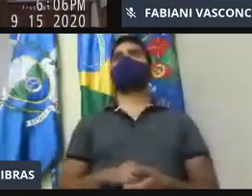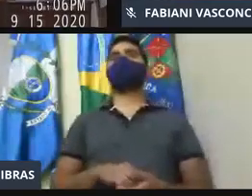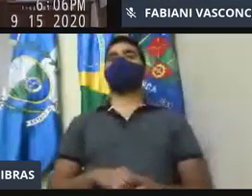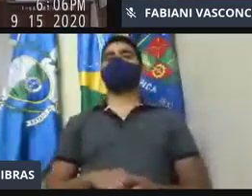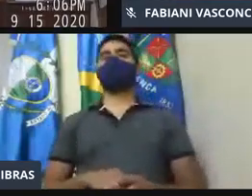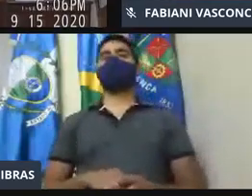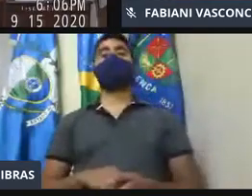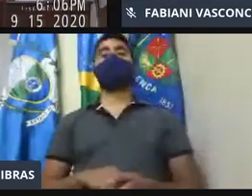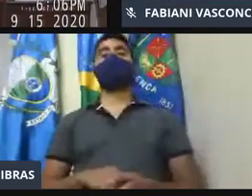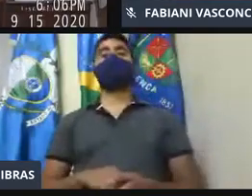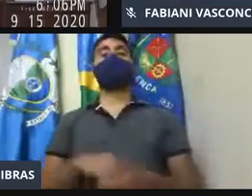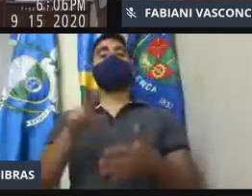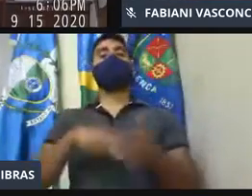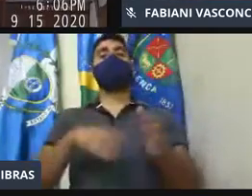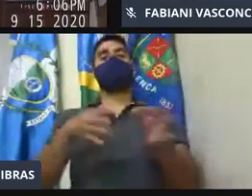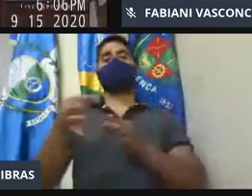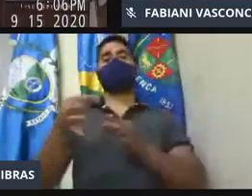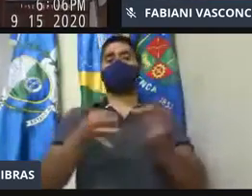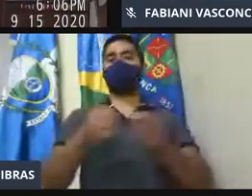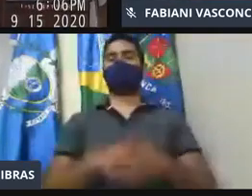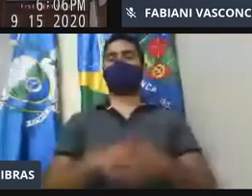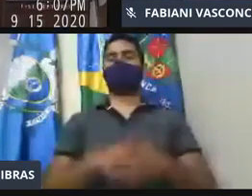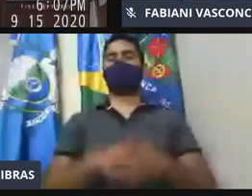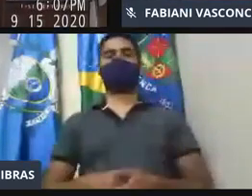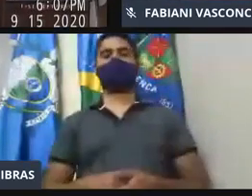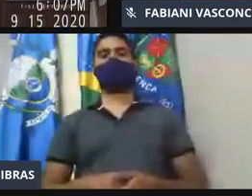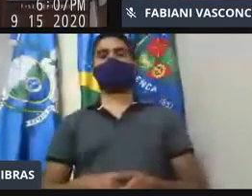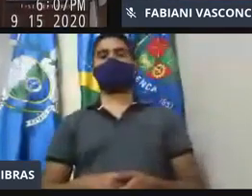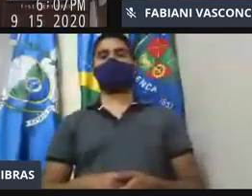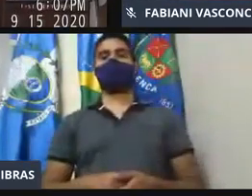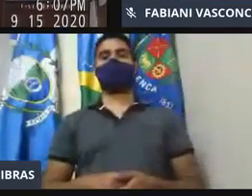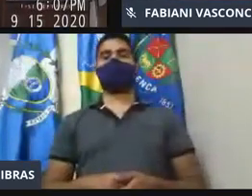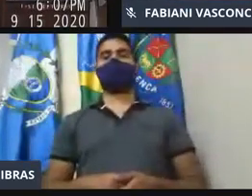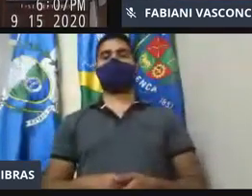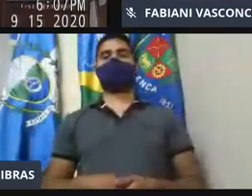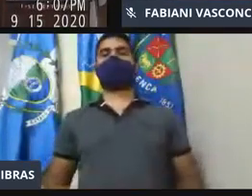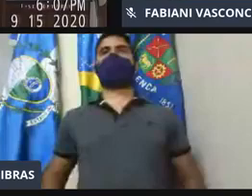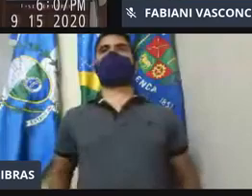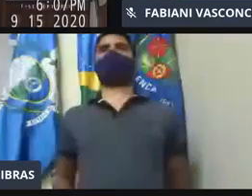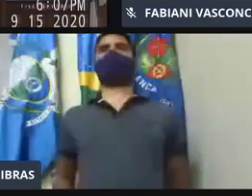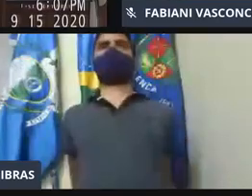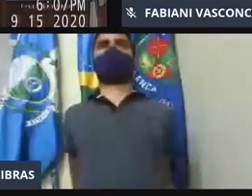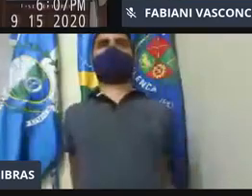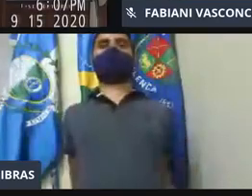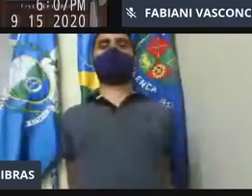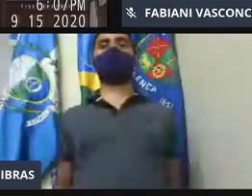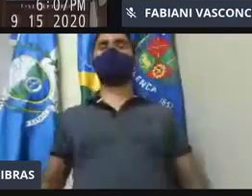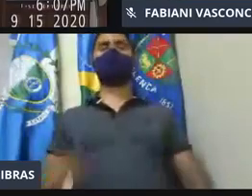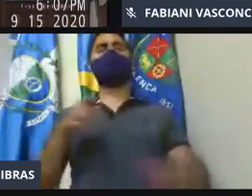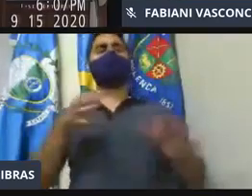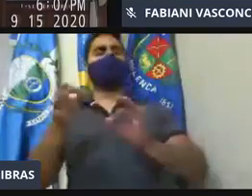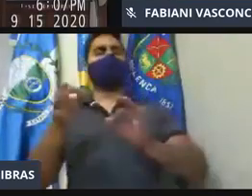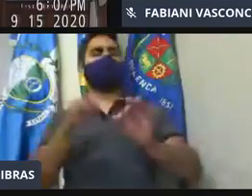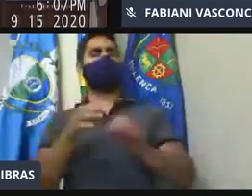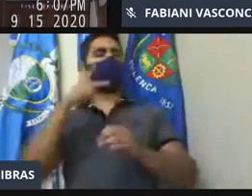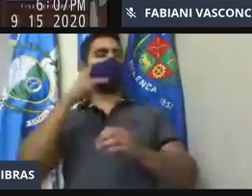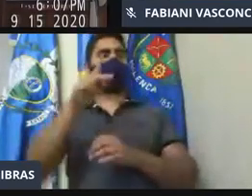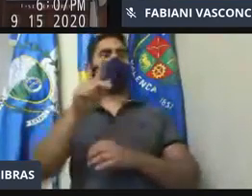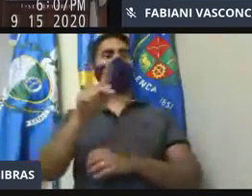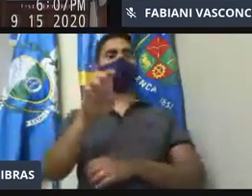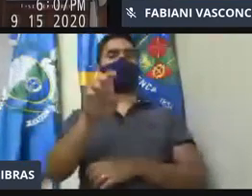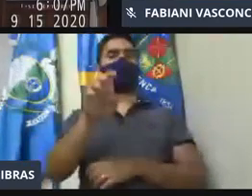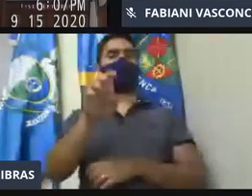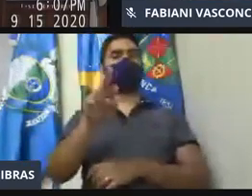Leitura de projetos. Tem aqui o projeto do vereador Pedro Graça, que concede o título honorífico